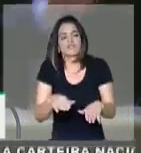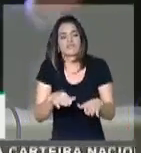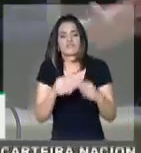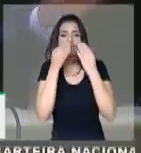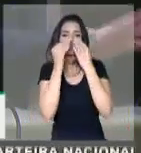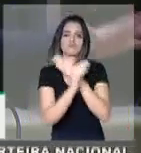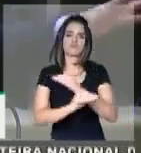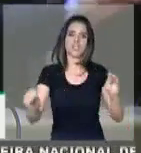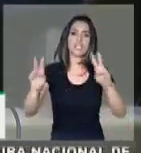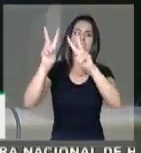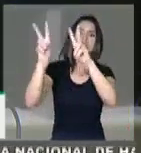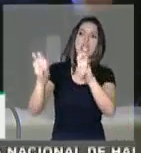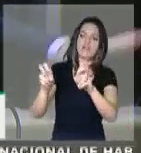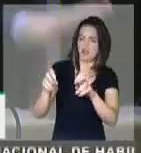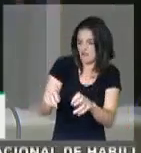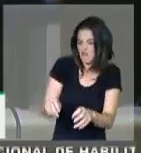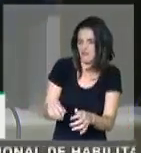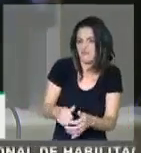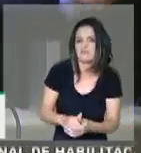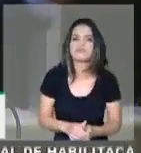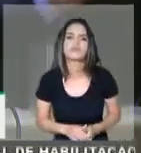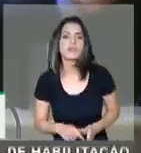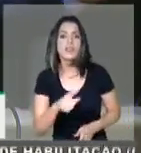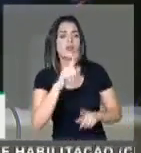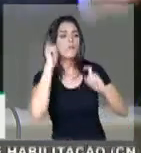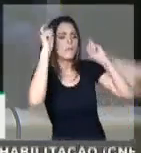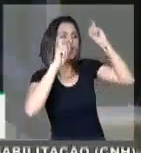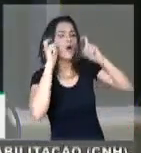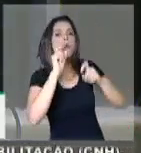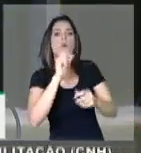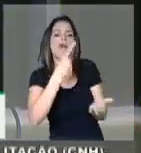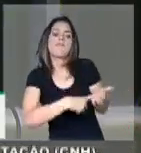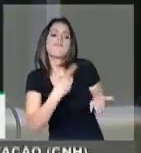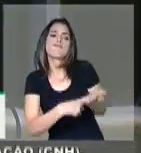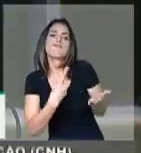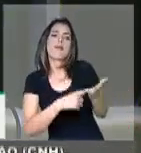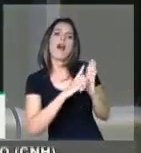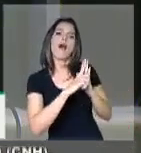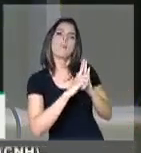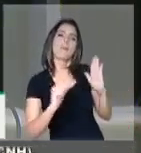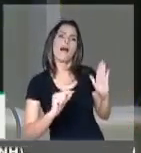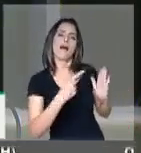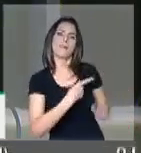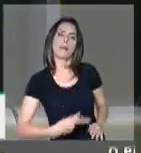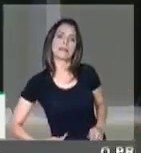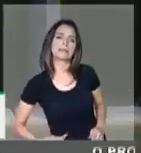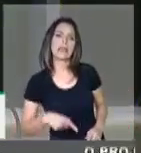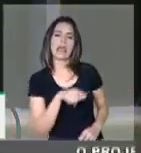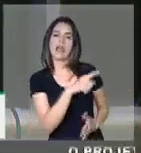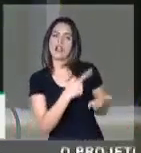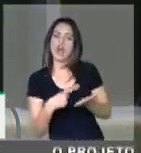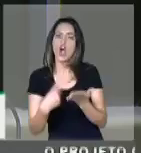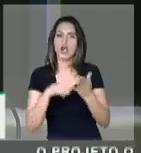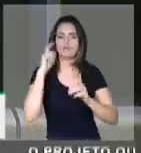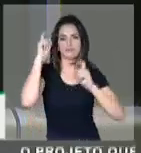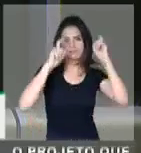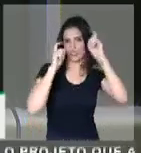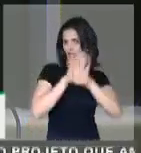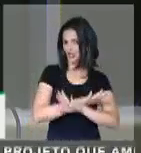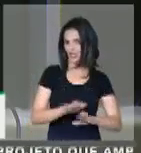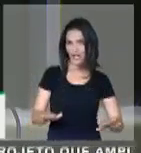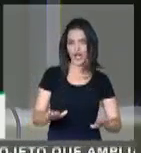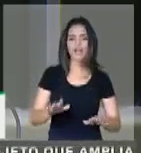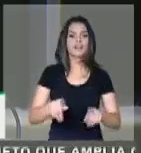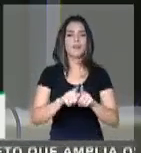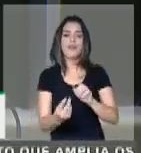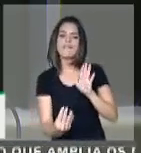estão muitas vezes preocupados com acordos com o Palácio do Planalto, estão aqui muitas vezes preocupados